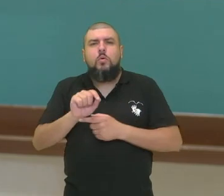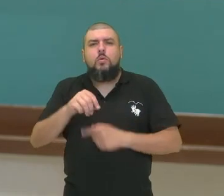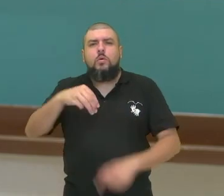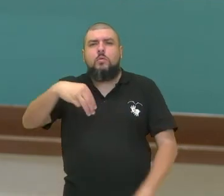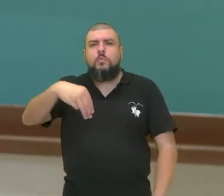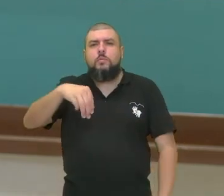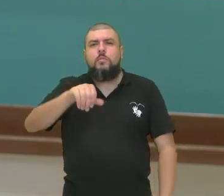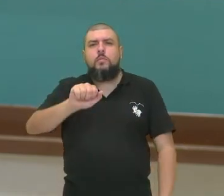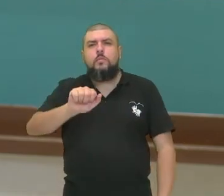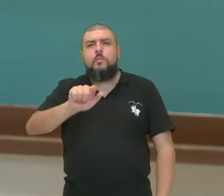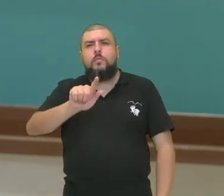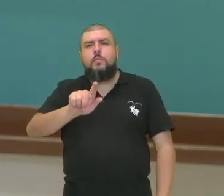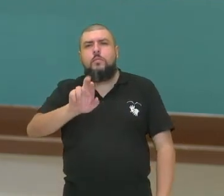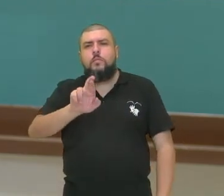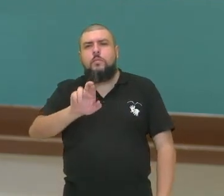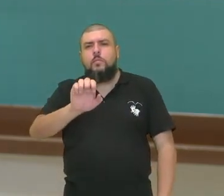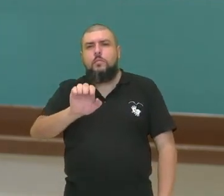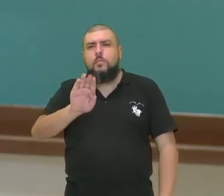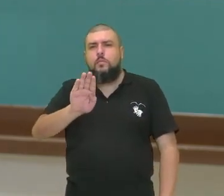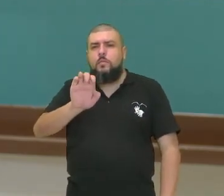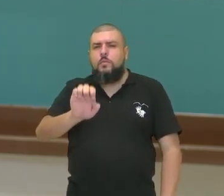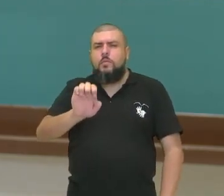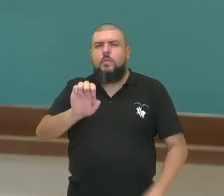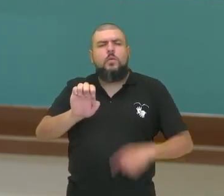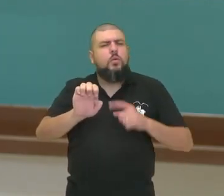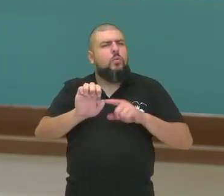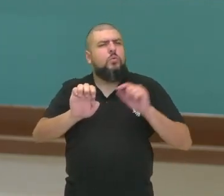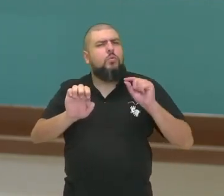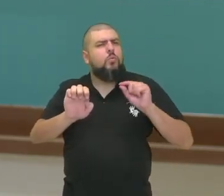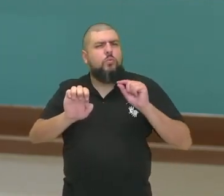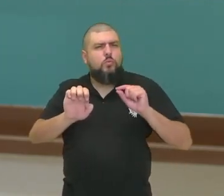é o Maghreb? Nós vamos ver então a seguir.